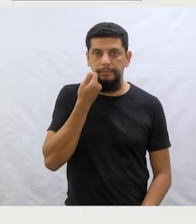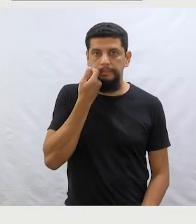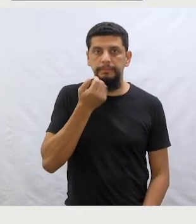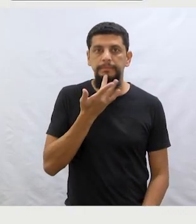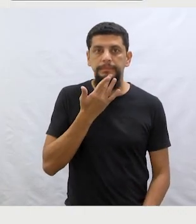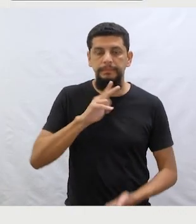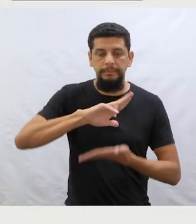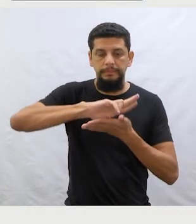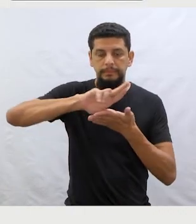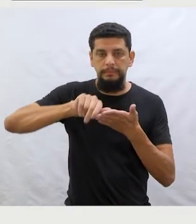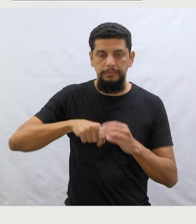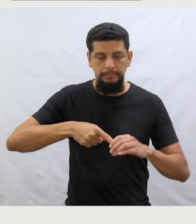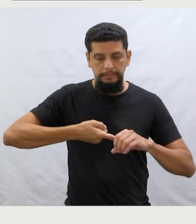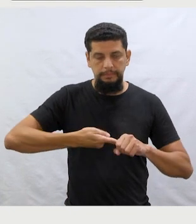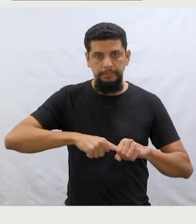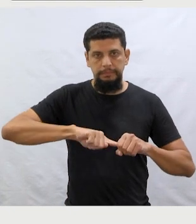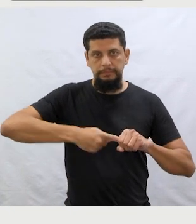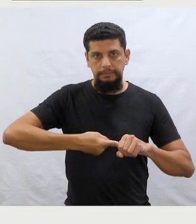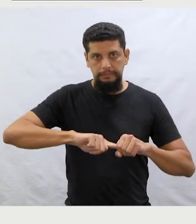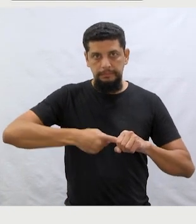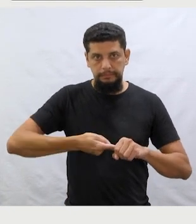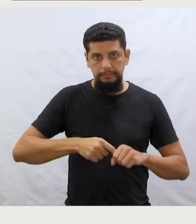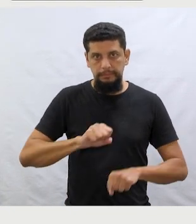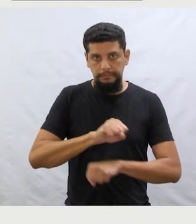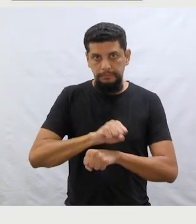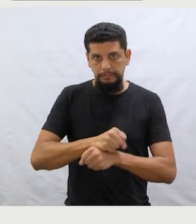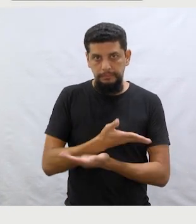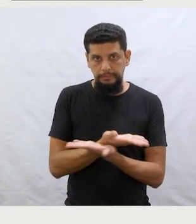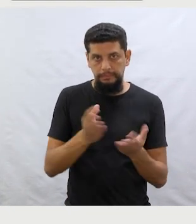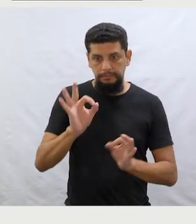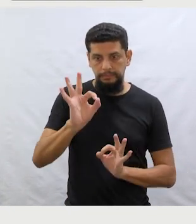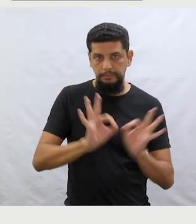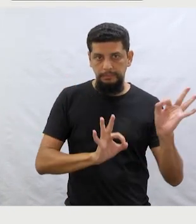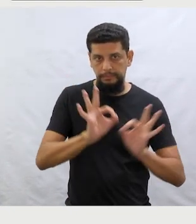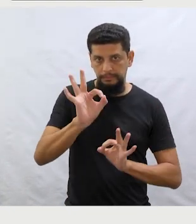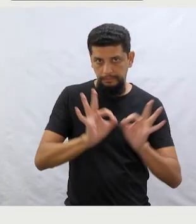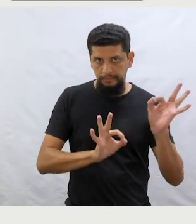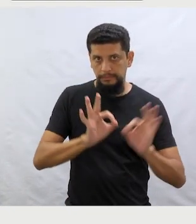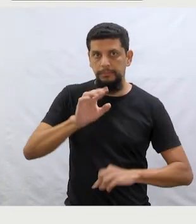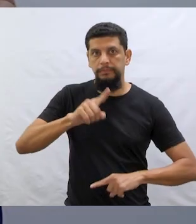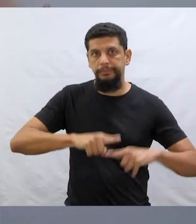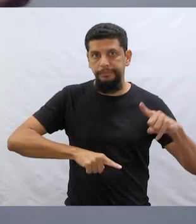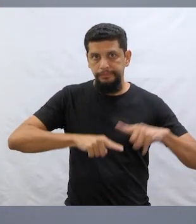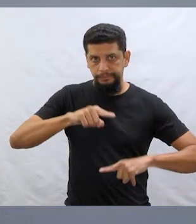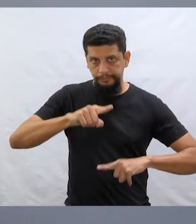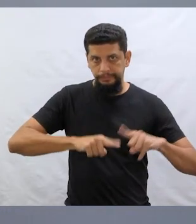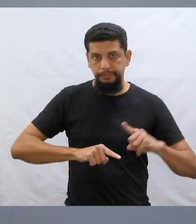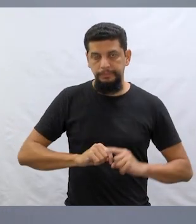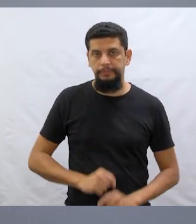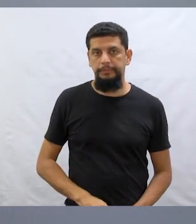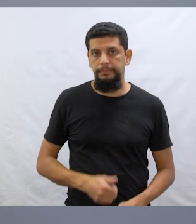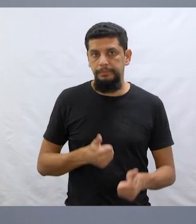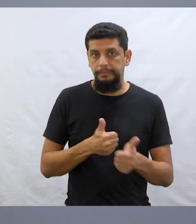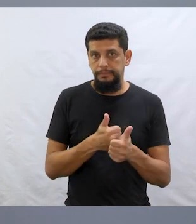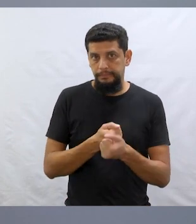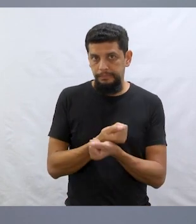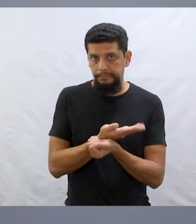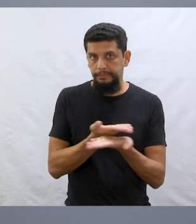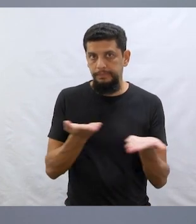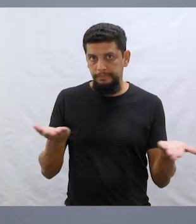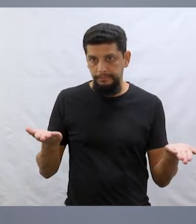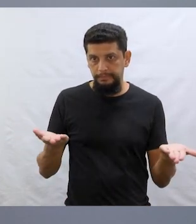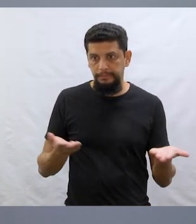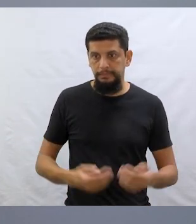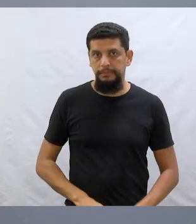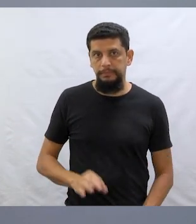de cor e o apontador. Nós vamos dar um tempinho para você organizar tudo aí pertinho de